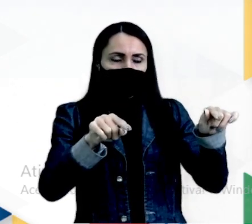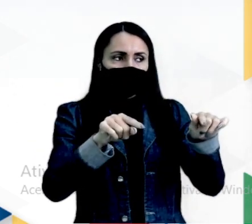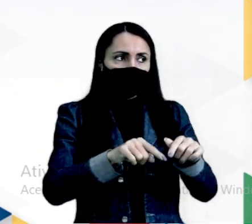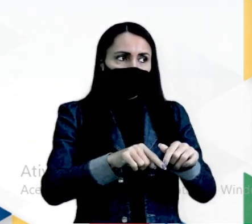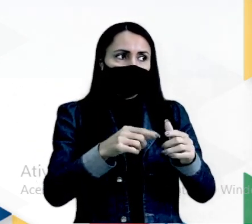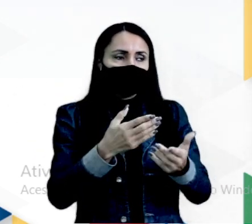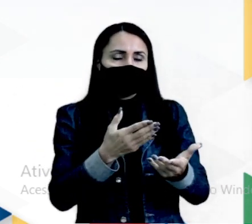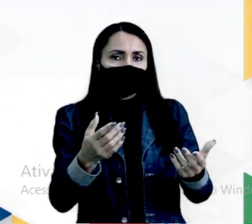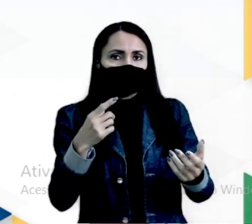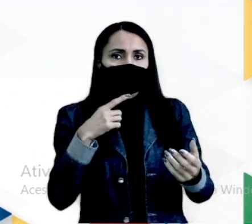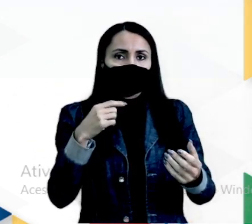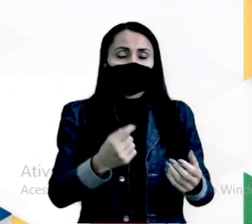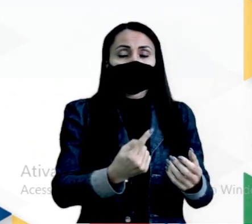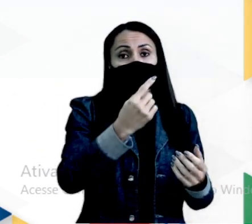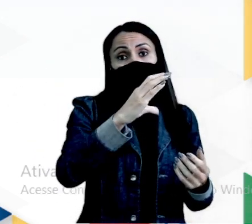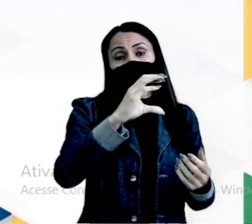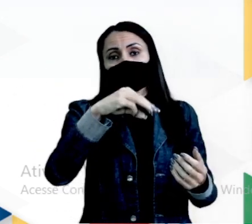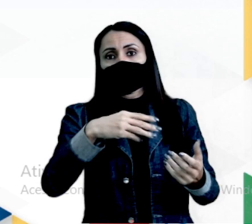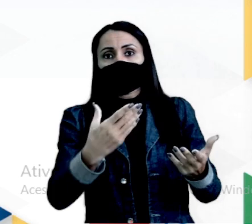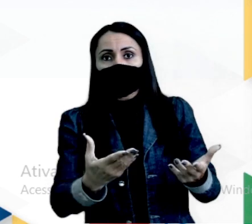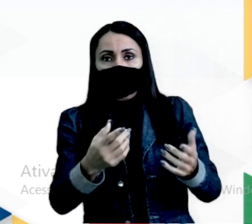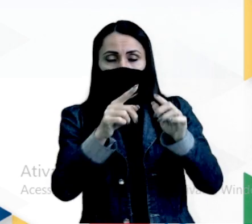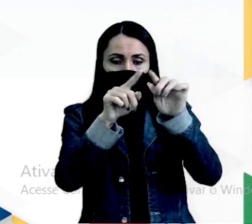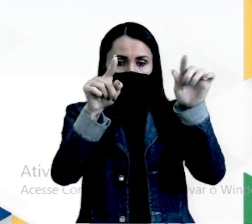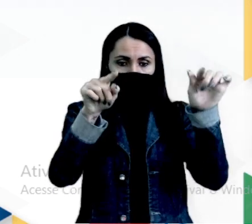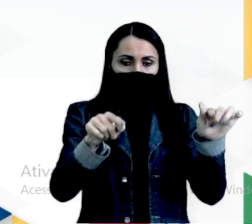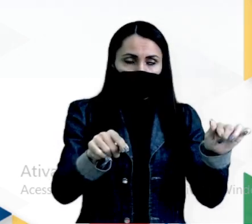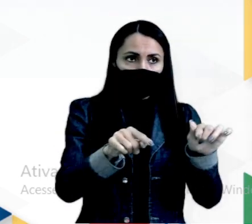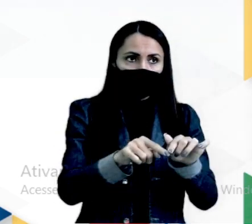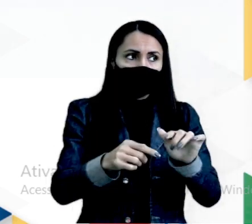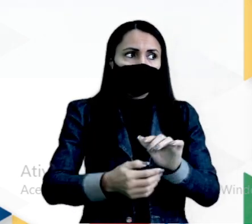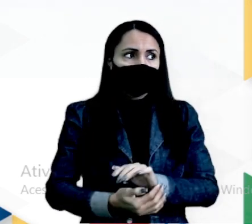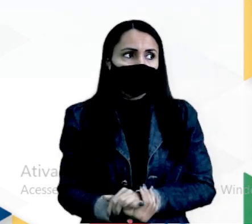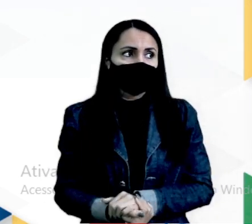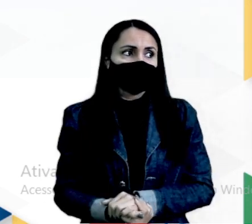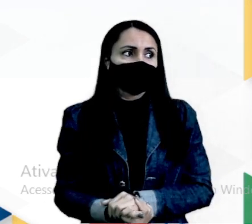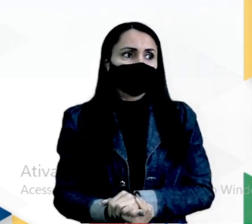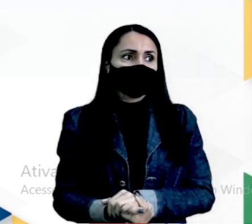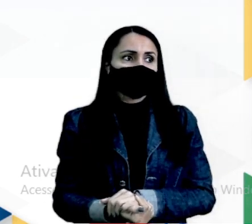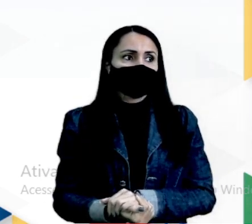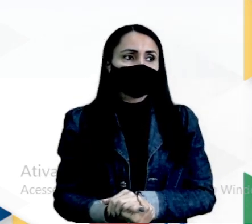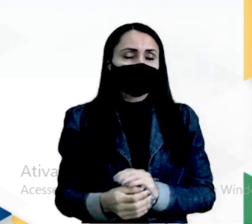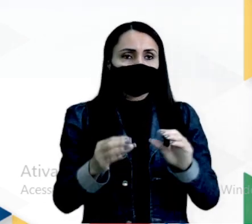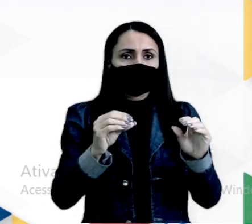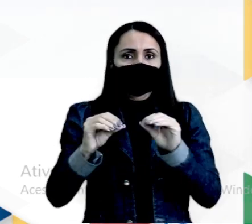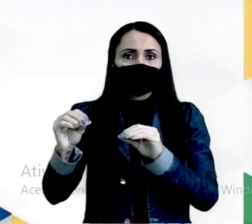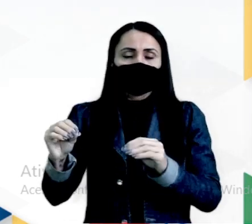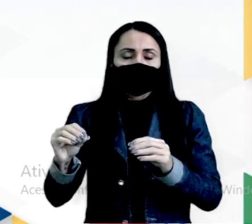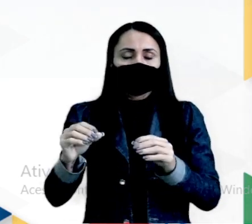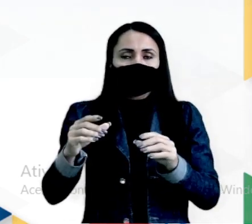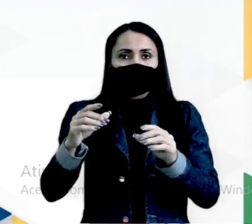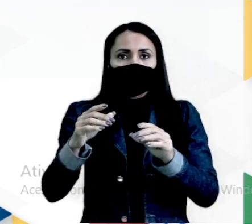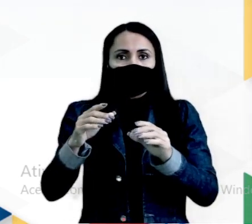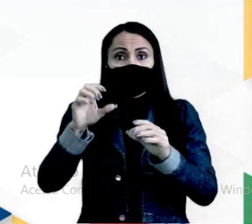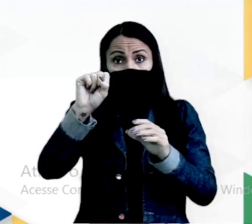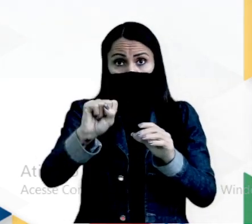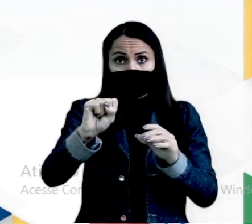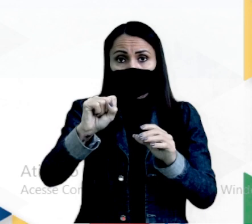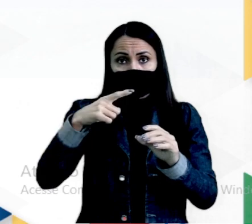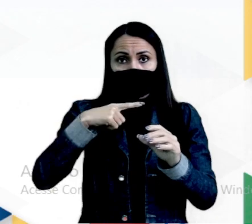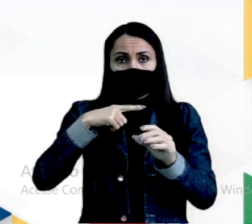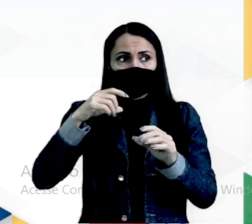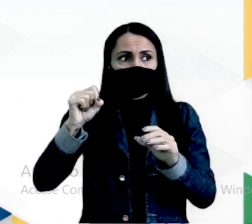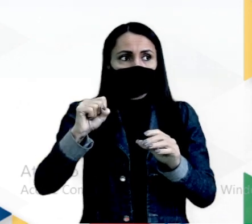de lado, que tem 1 centímetro quadrado de área, beleza? E do lado tem 8 quadradinhos,